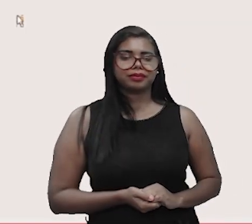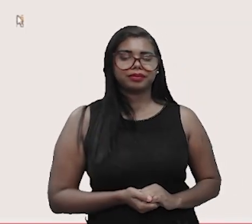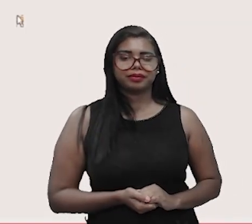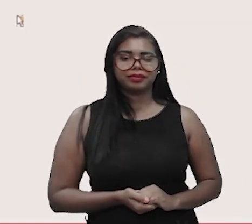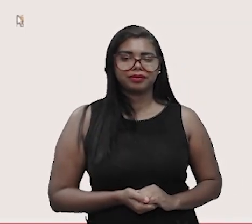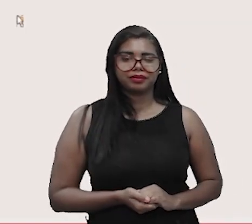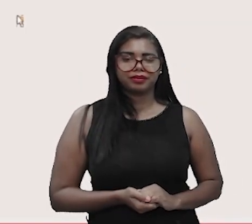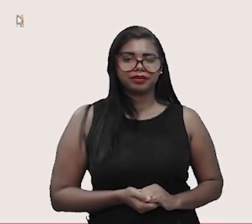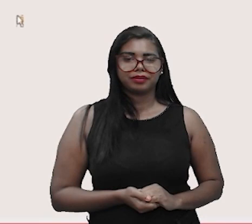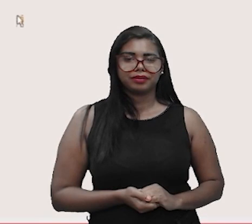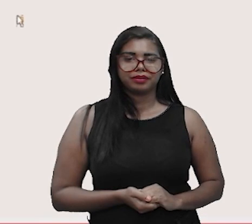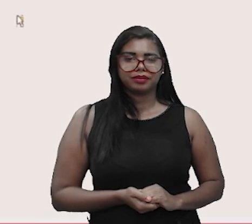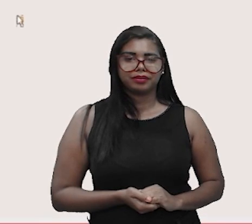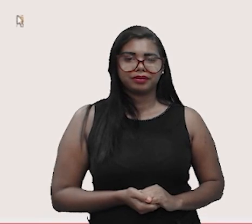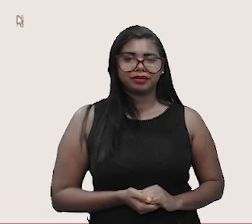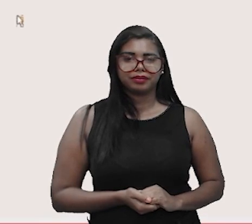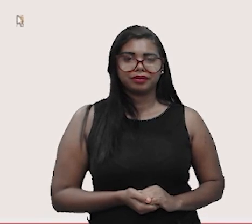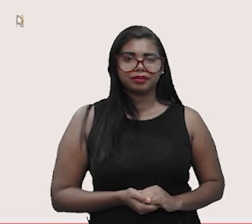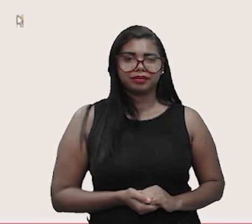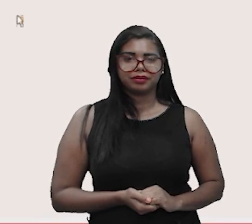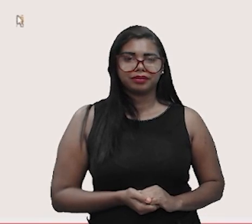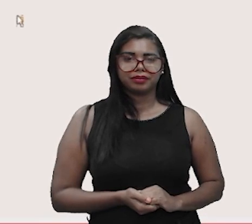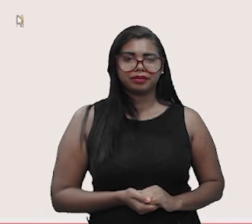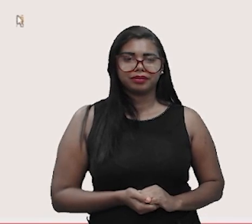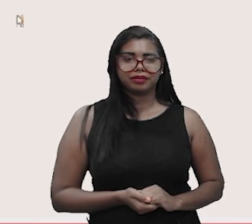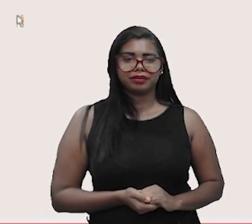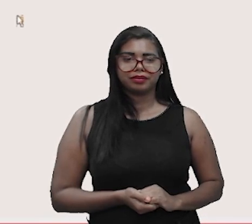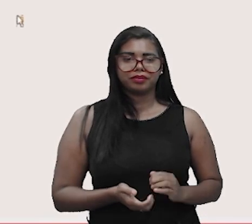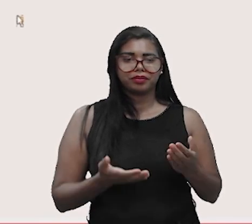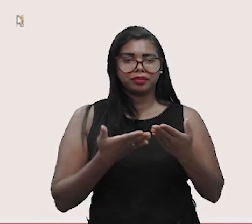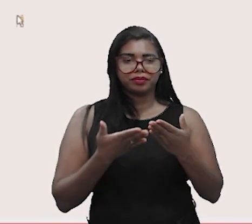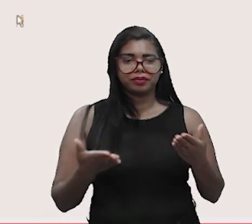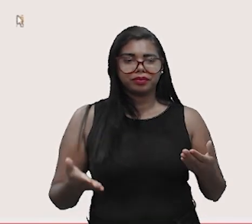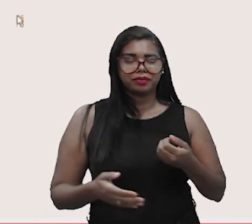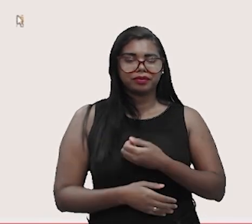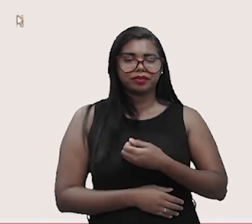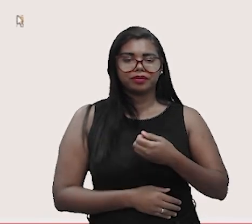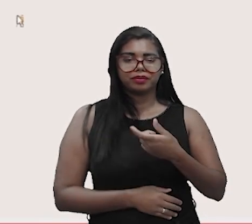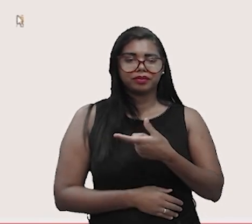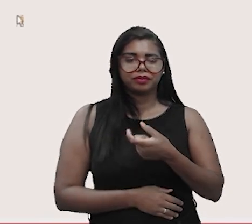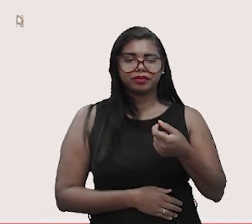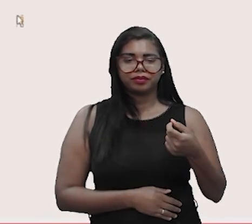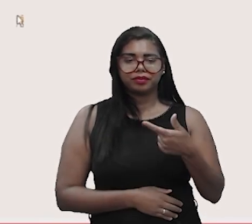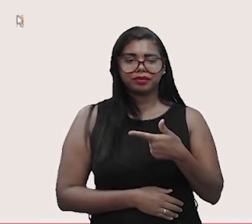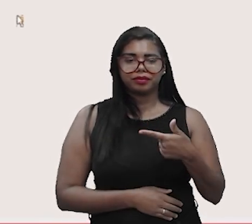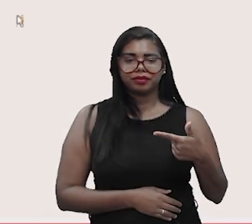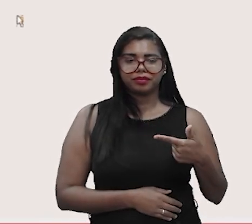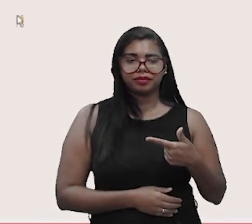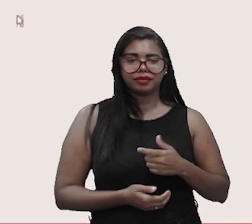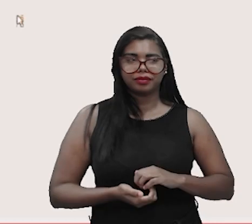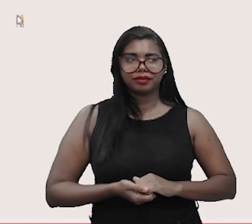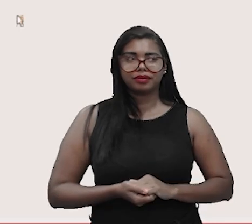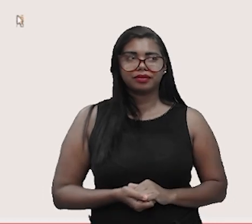o que nessa questão o Enem cobrou. Prova, questão de 2022, Enem 2022. Nesse